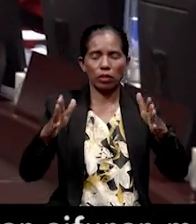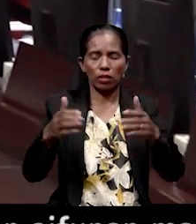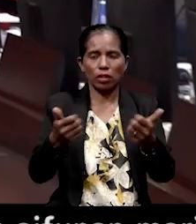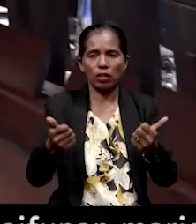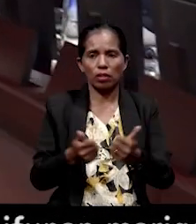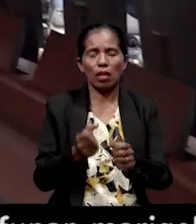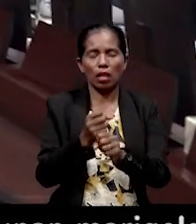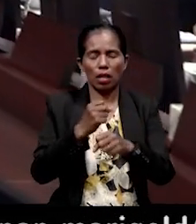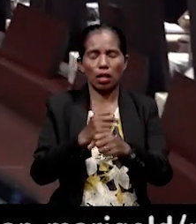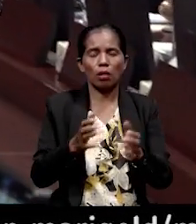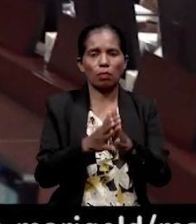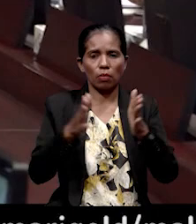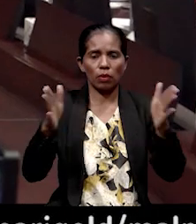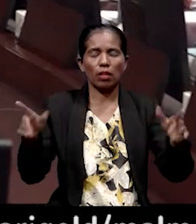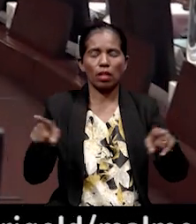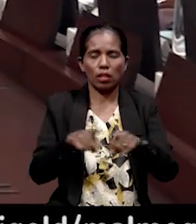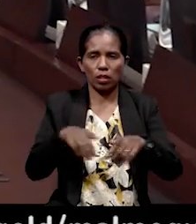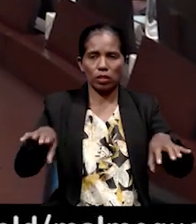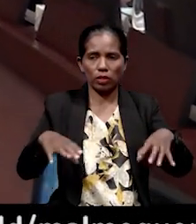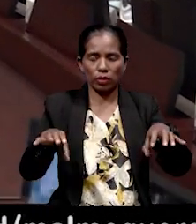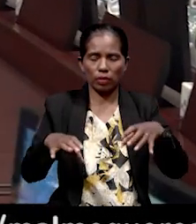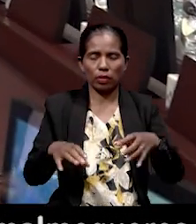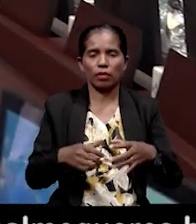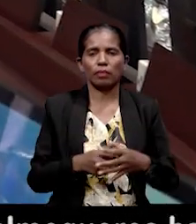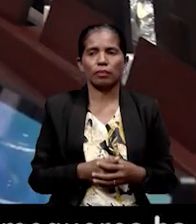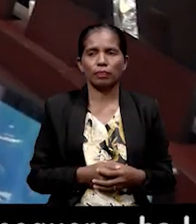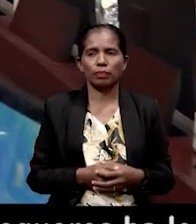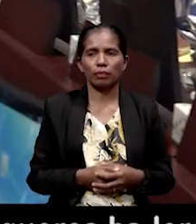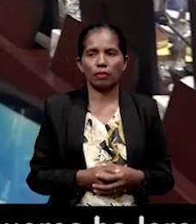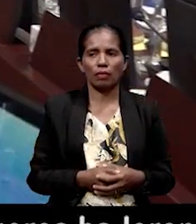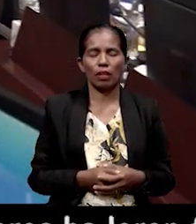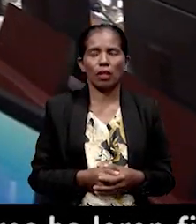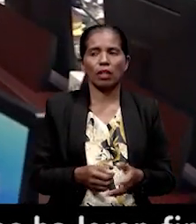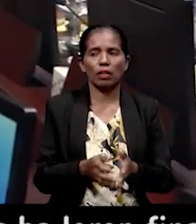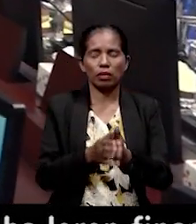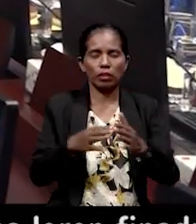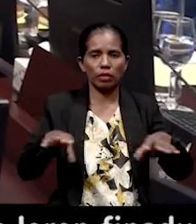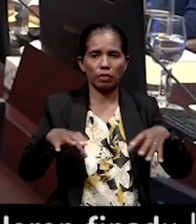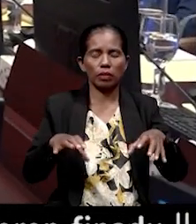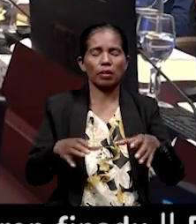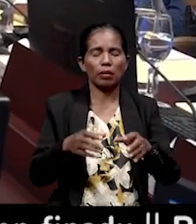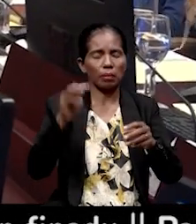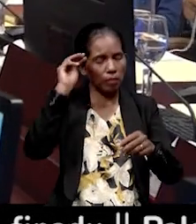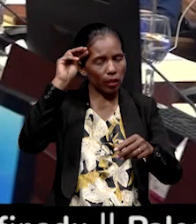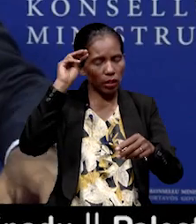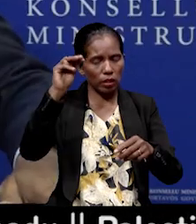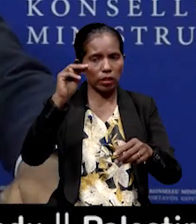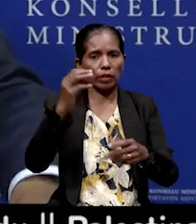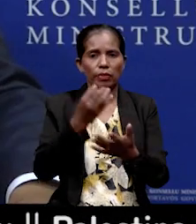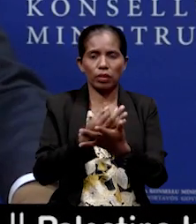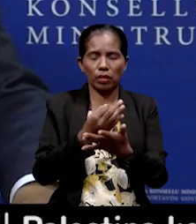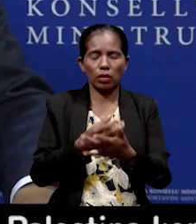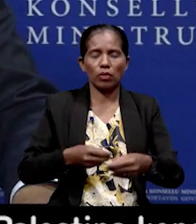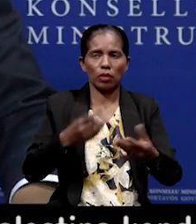halo boat liu compara ho serviço período normal. Se o ministro de Finanças mos, o in proposta